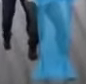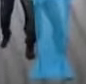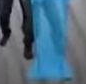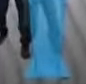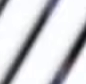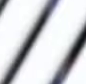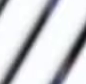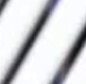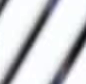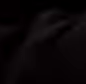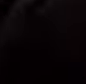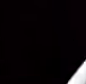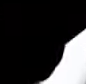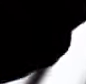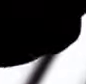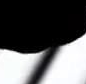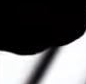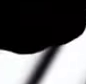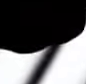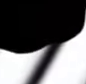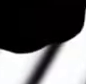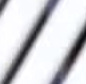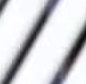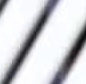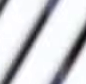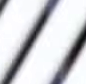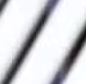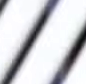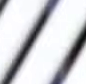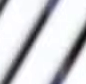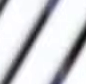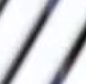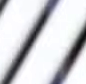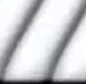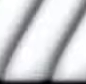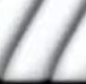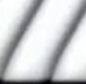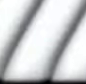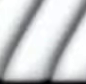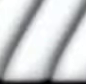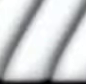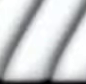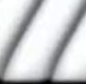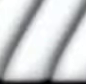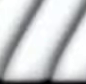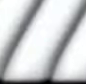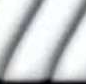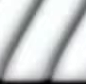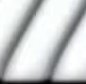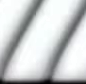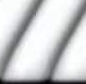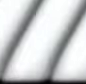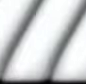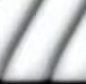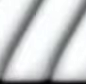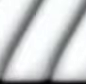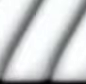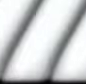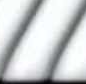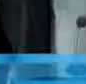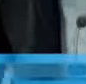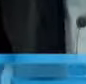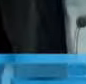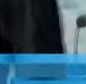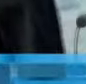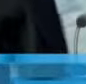Tepate 2020. E o tema é obras. Com a palavra, João Pedreiro. Eu prometo a todos os ouvintes que minha obra é a obra mais barata